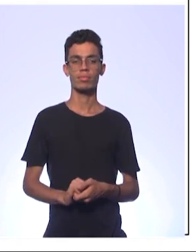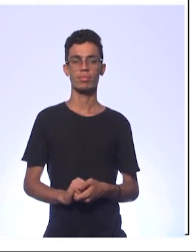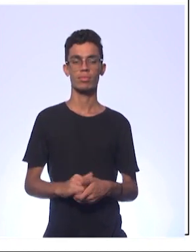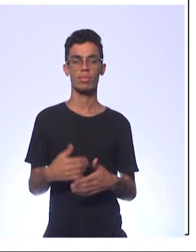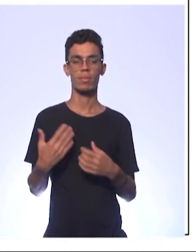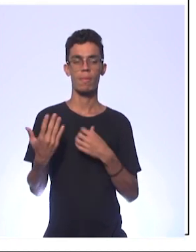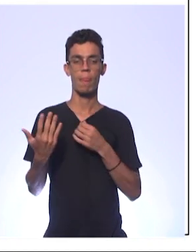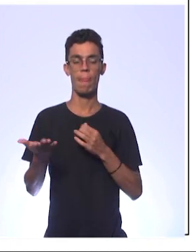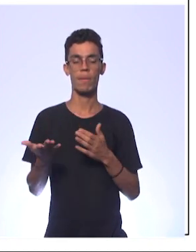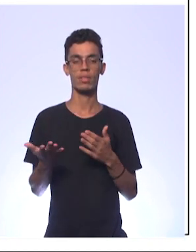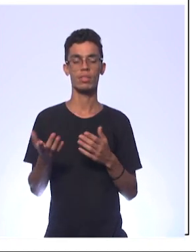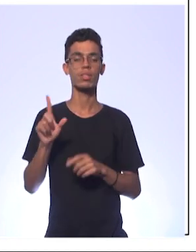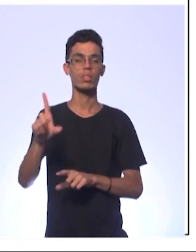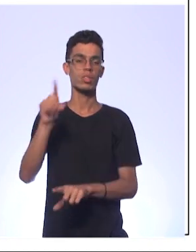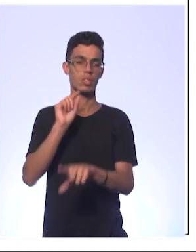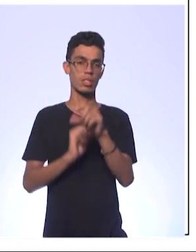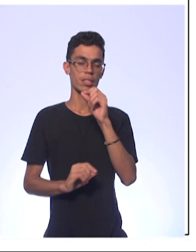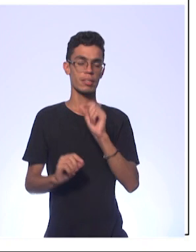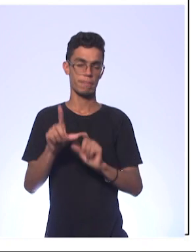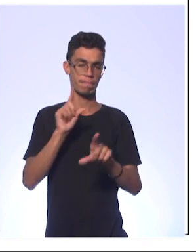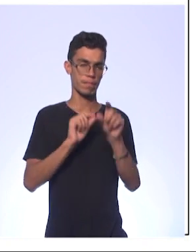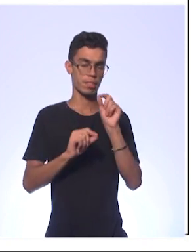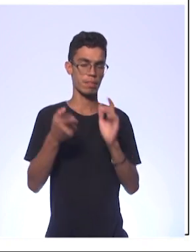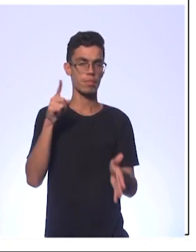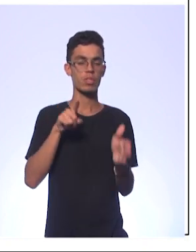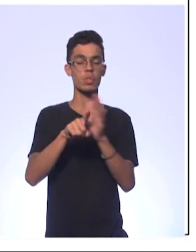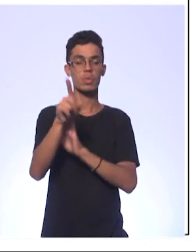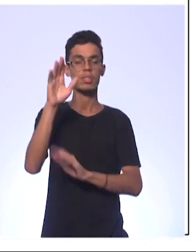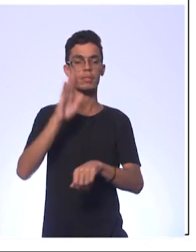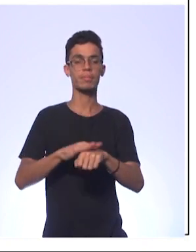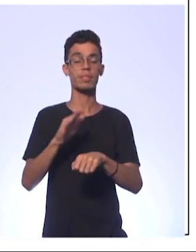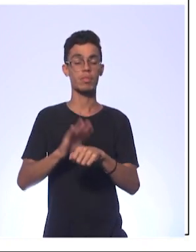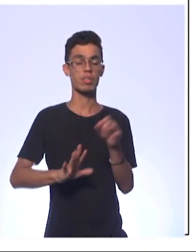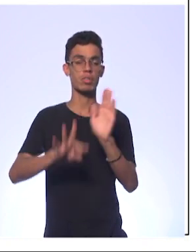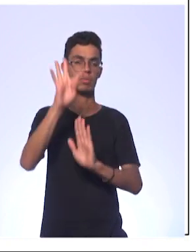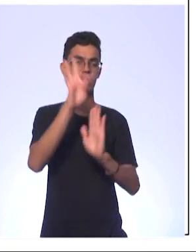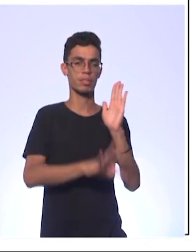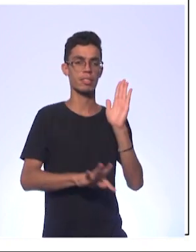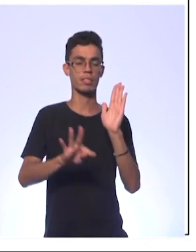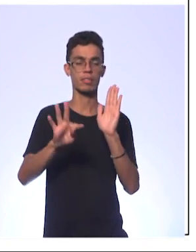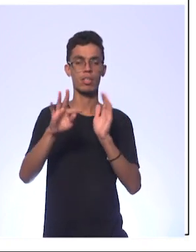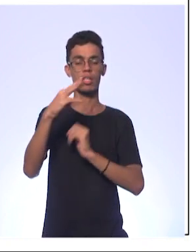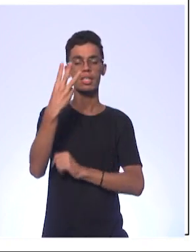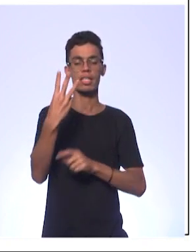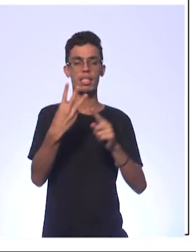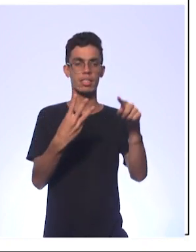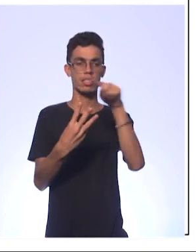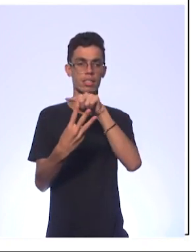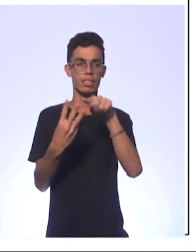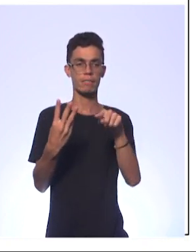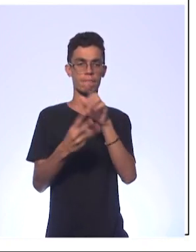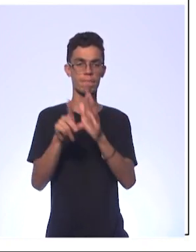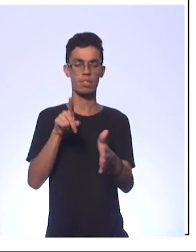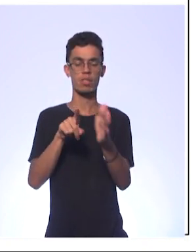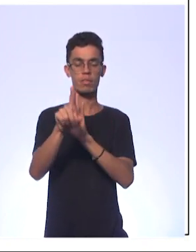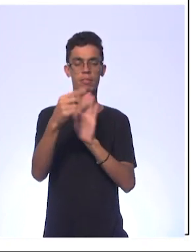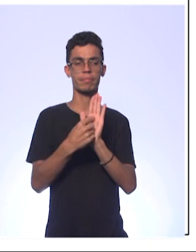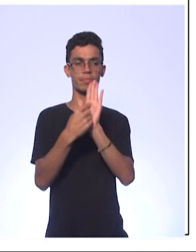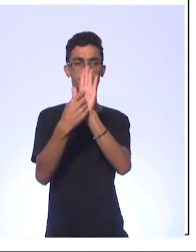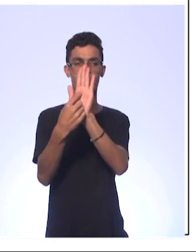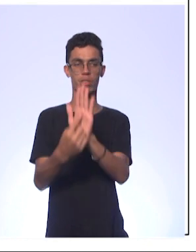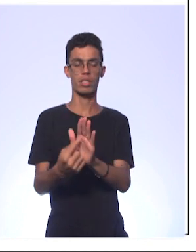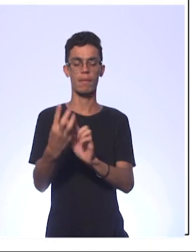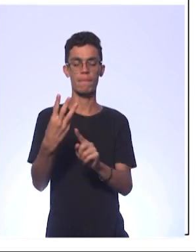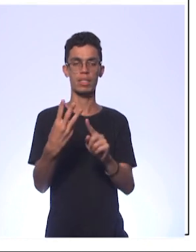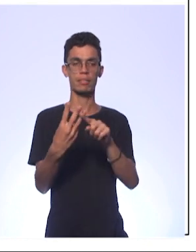nós selecionamos, dentre as várias perguntas feitas sobre esse texto, 3 perguntas para mostrar exatamente essas